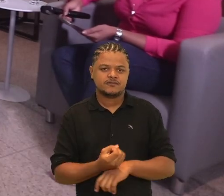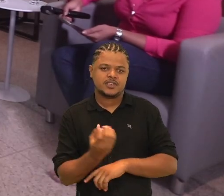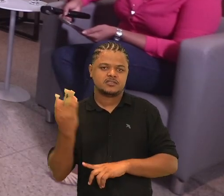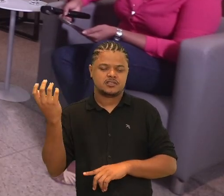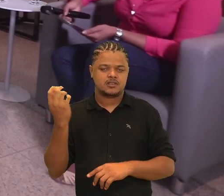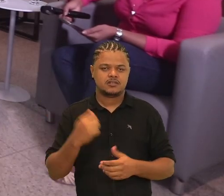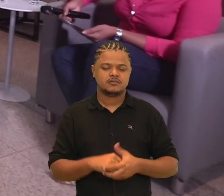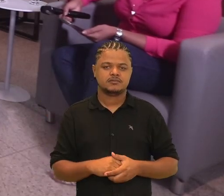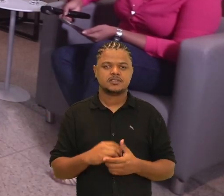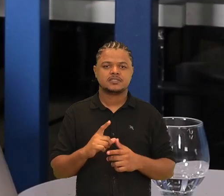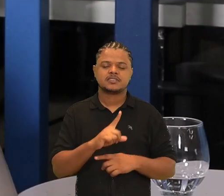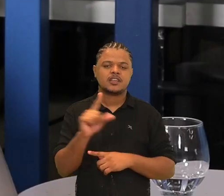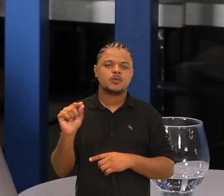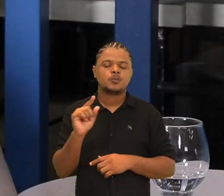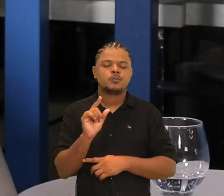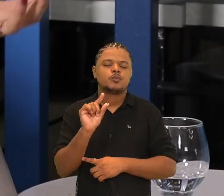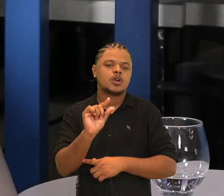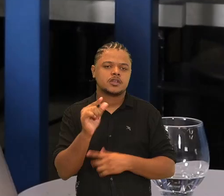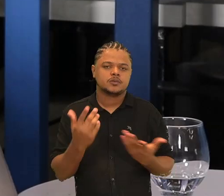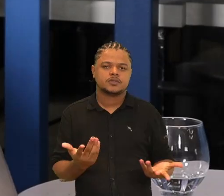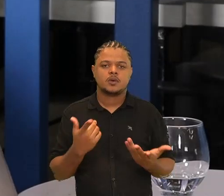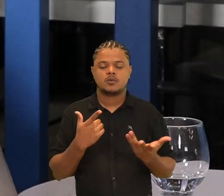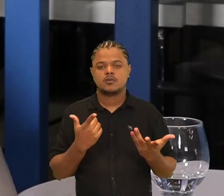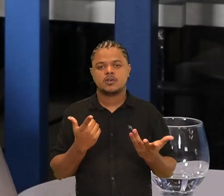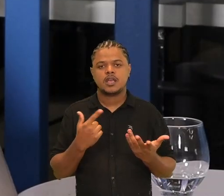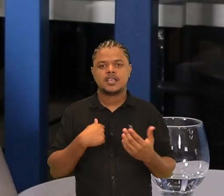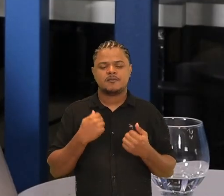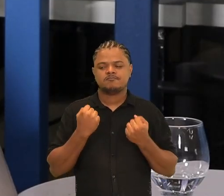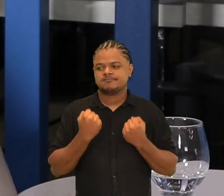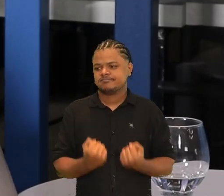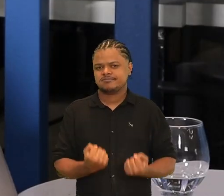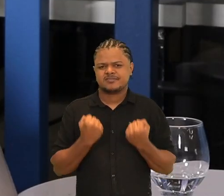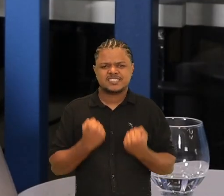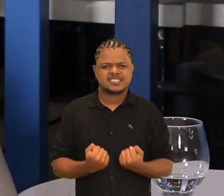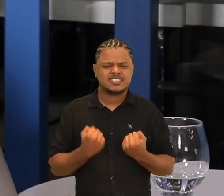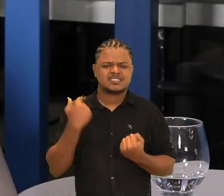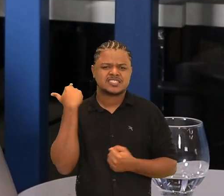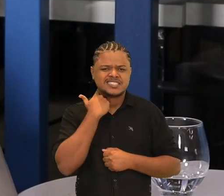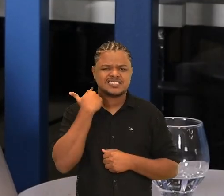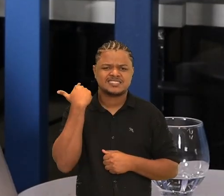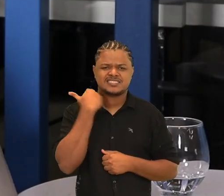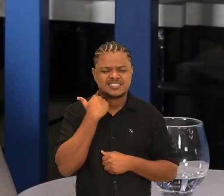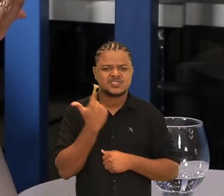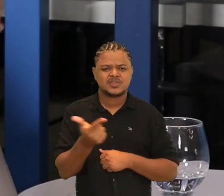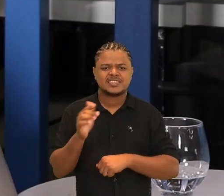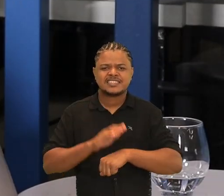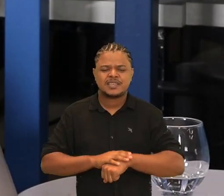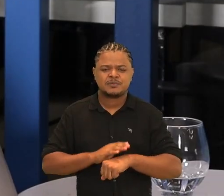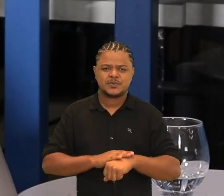pouquinho dessa rotina, né? Mas que estão altamente sobrecarregadas, né? Que não tem tempo. A gente aprende a